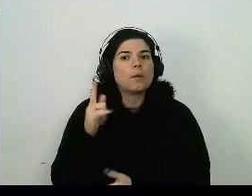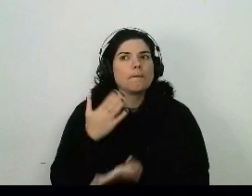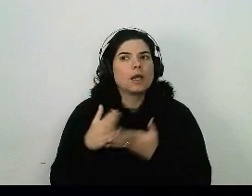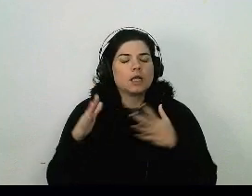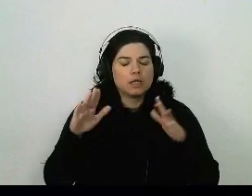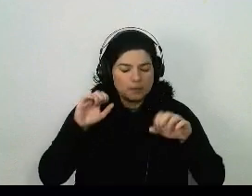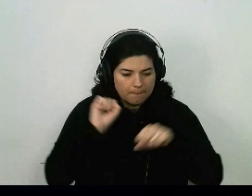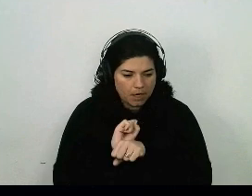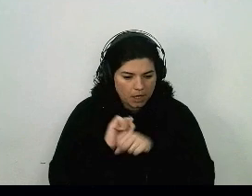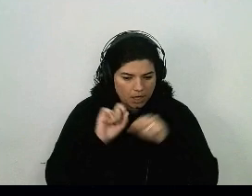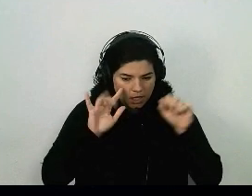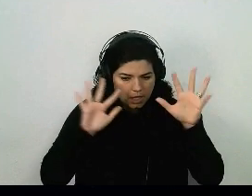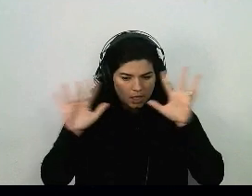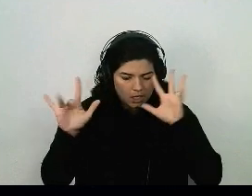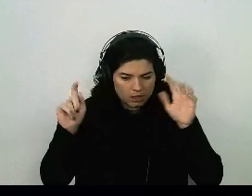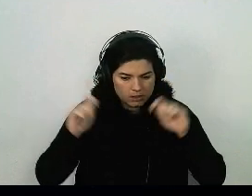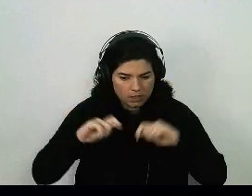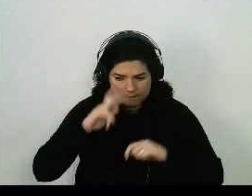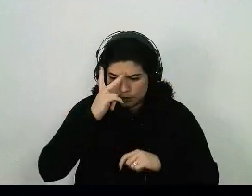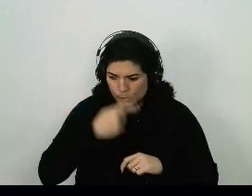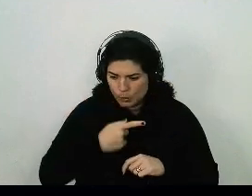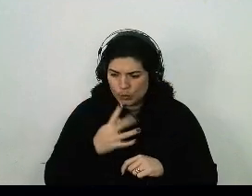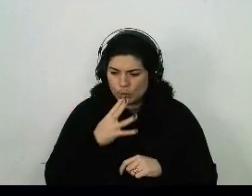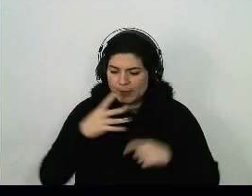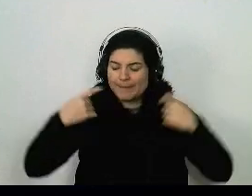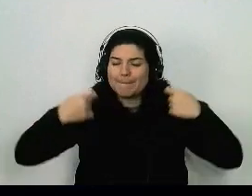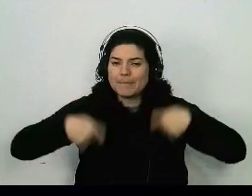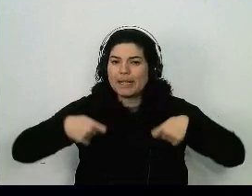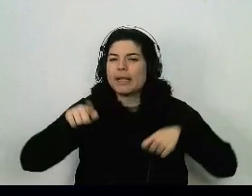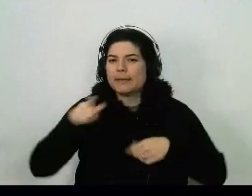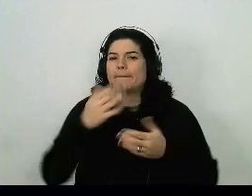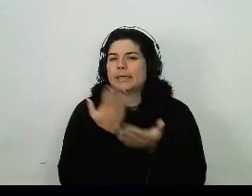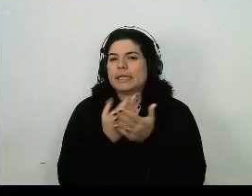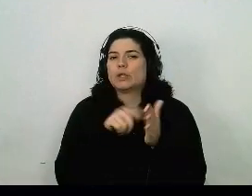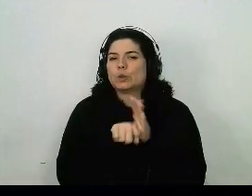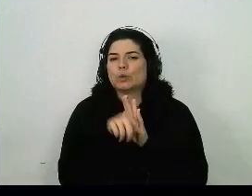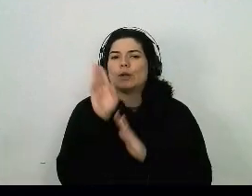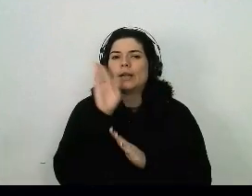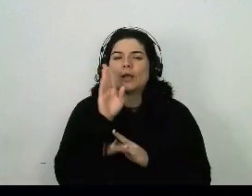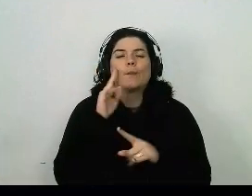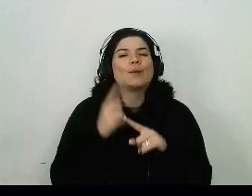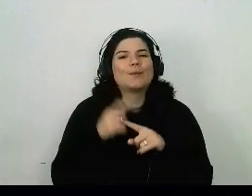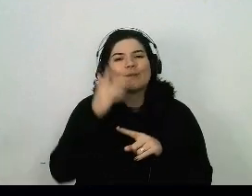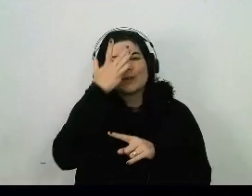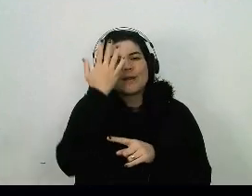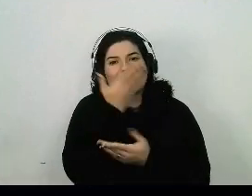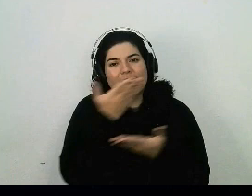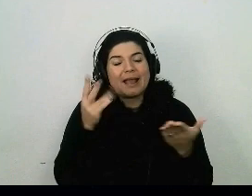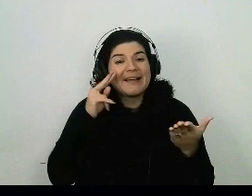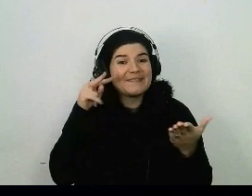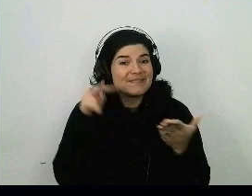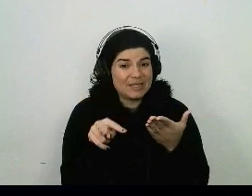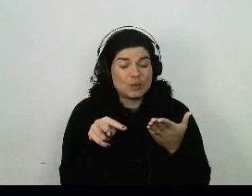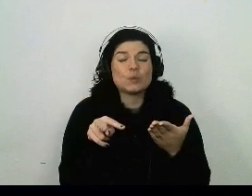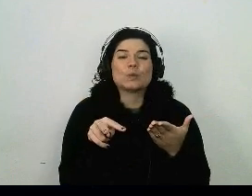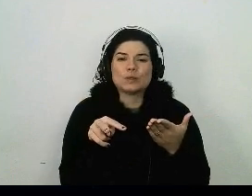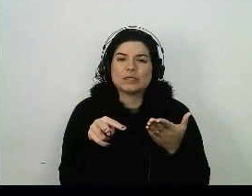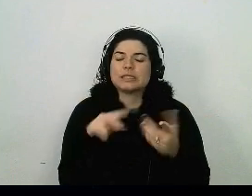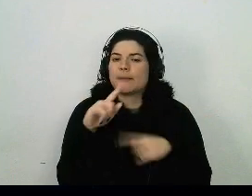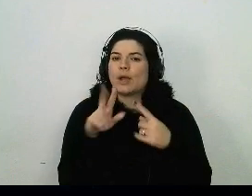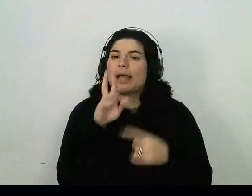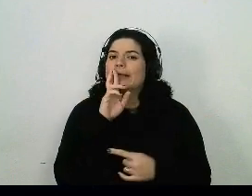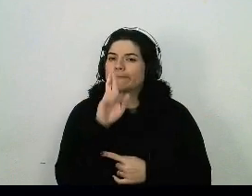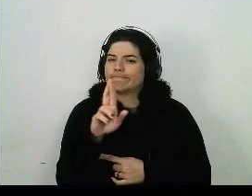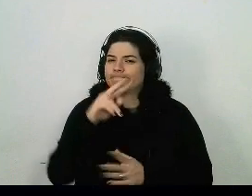que elas precisam se auto conhecer esse estudo foi muito bacana porque as pessoas viram e o resultado gente depois tem uma lida